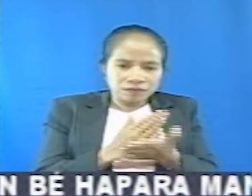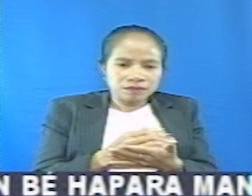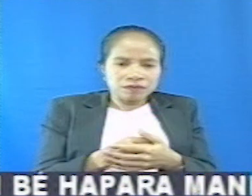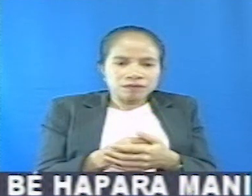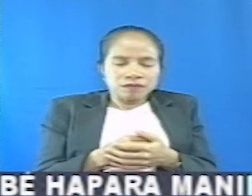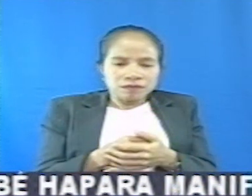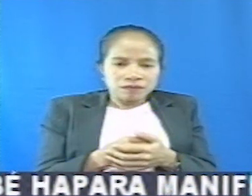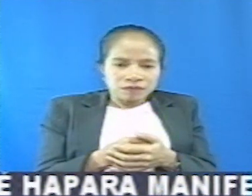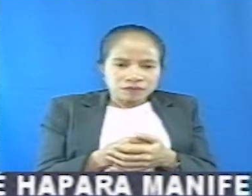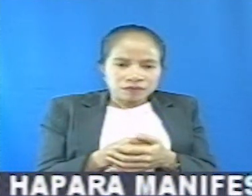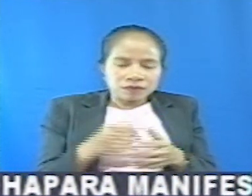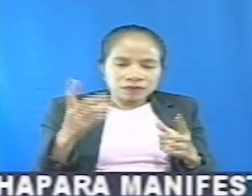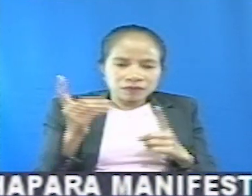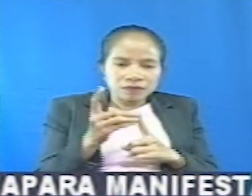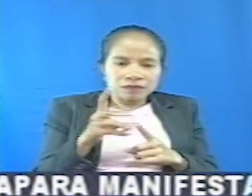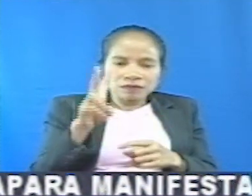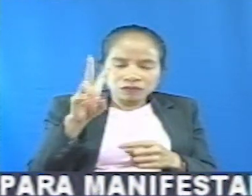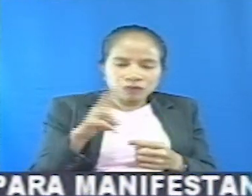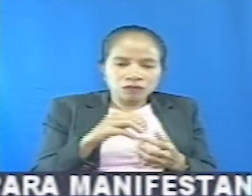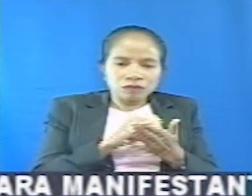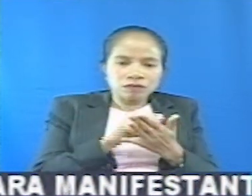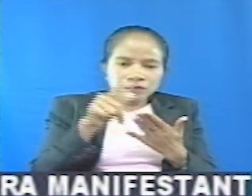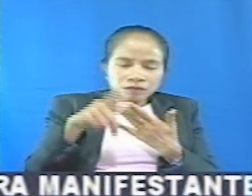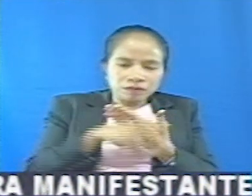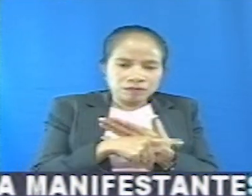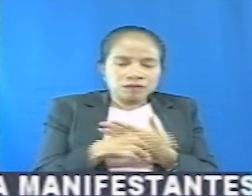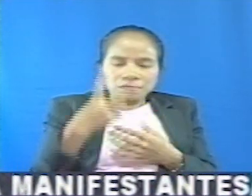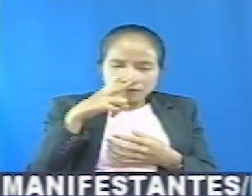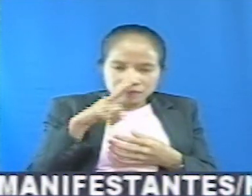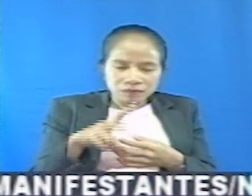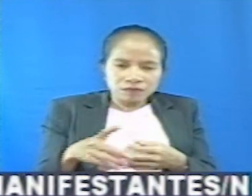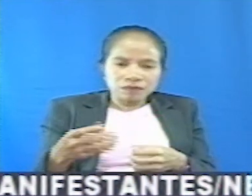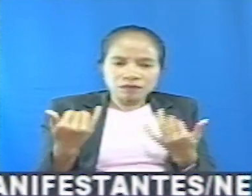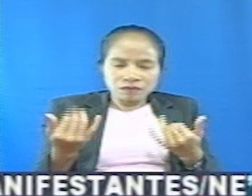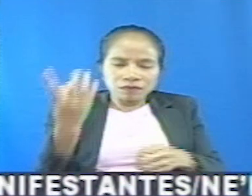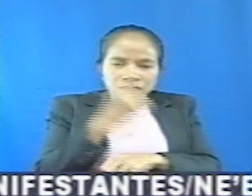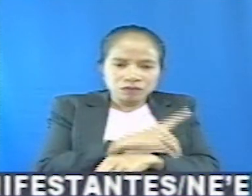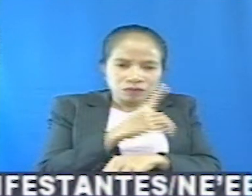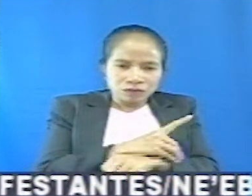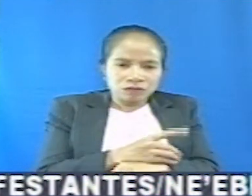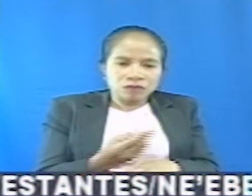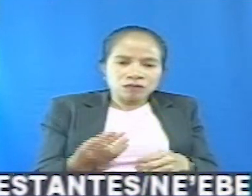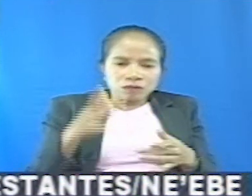ne revisaun ti hare ona ini numur aura lorong ma lorong covid sae ita hatama terus